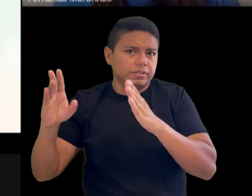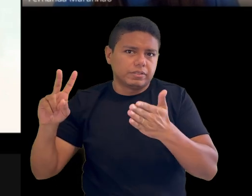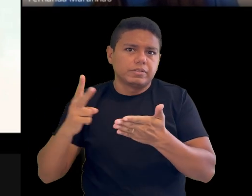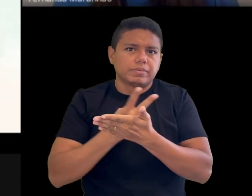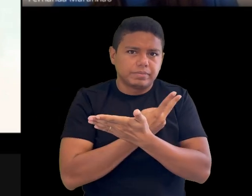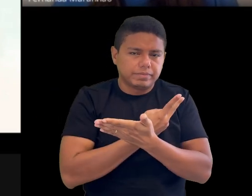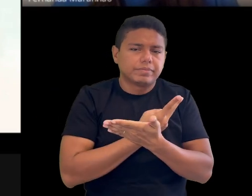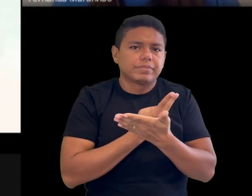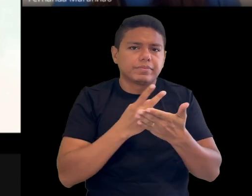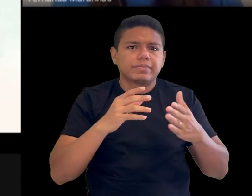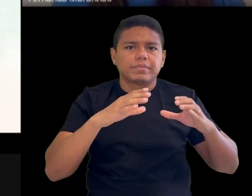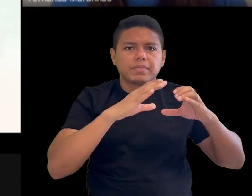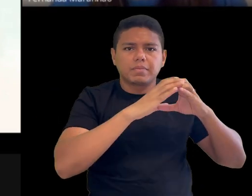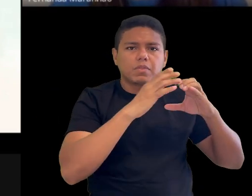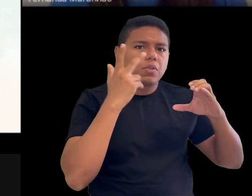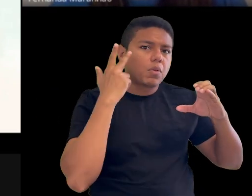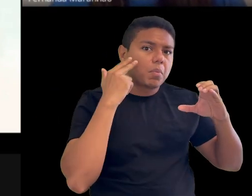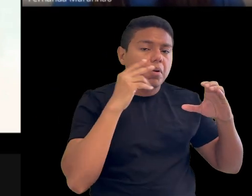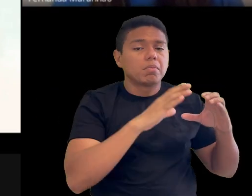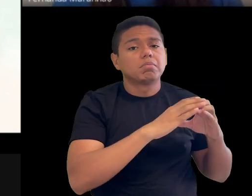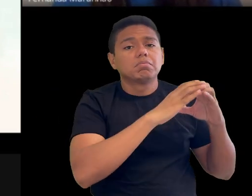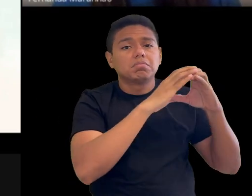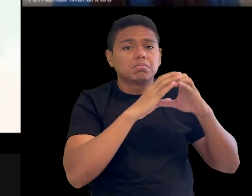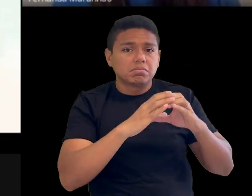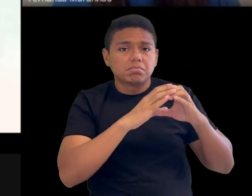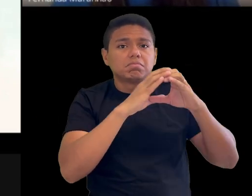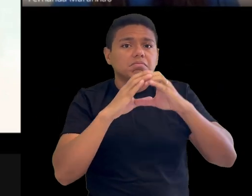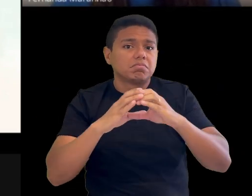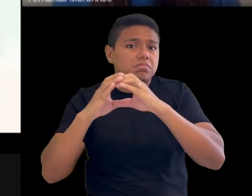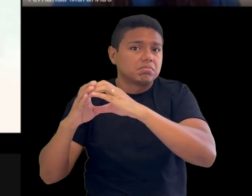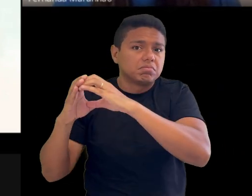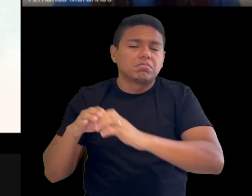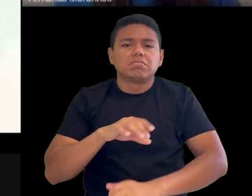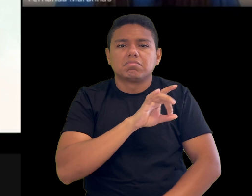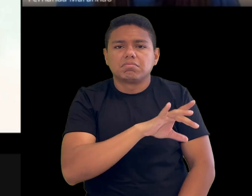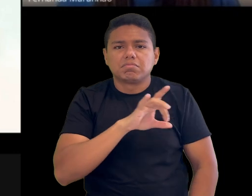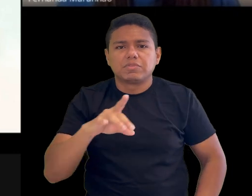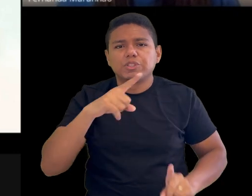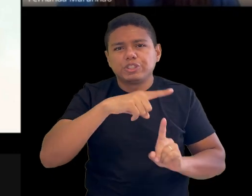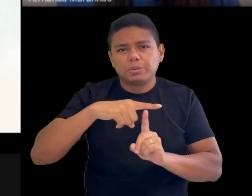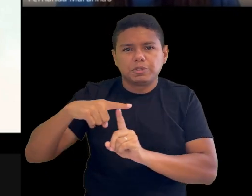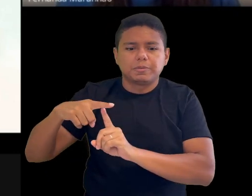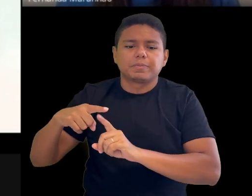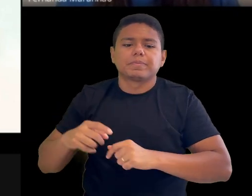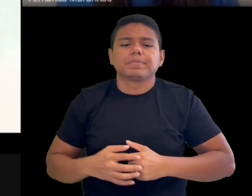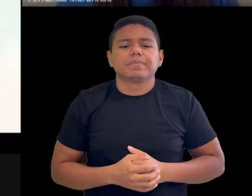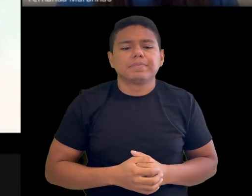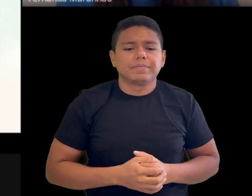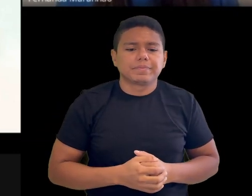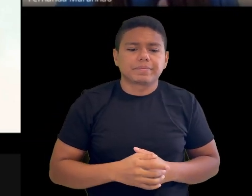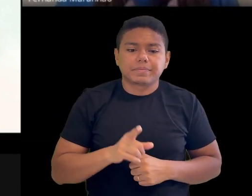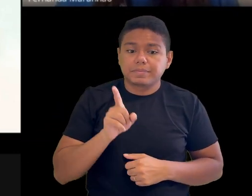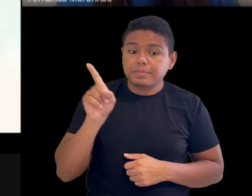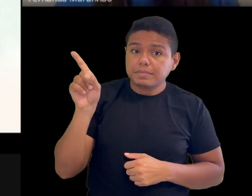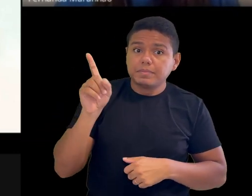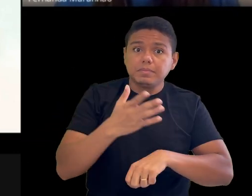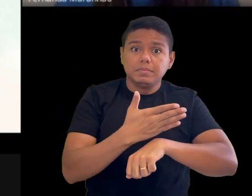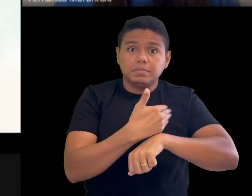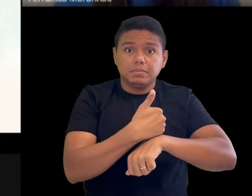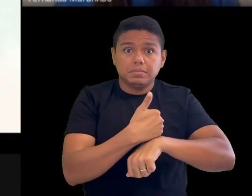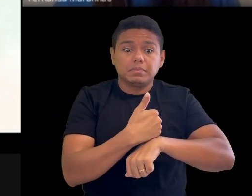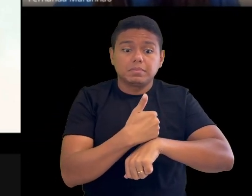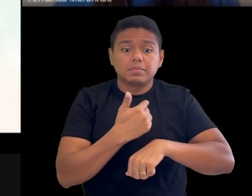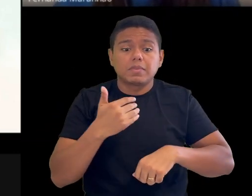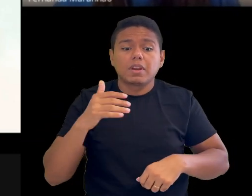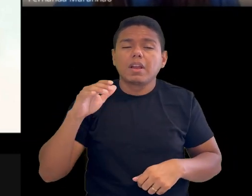acreta, uma increta e uma percreta. A placenta prévia com acretismo deve ser manejada ainda com mais